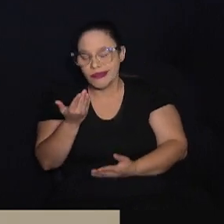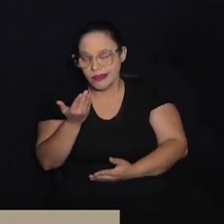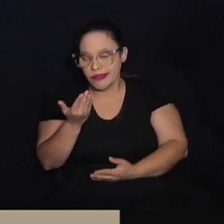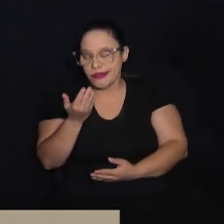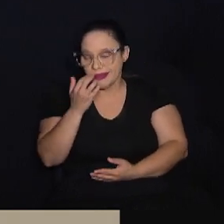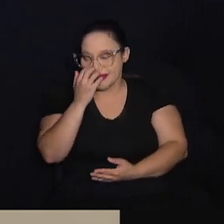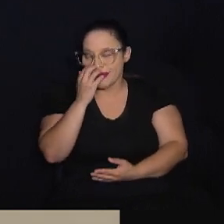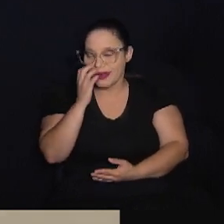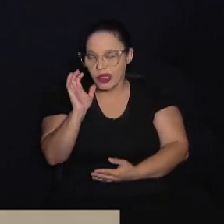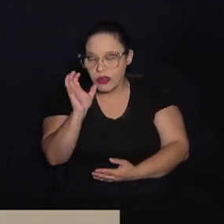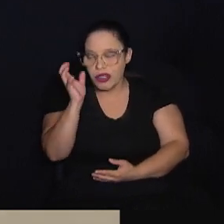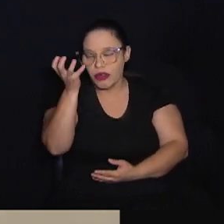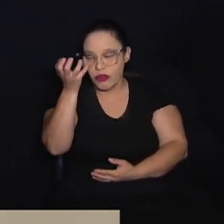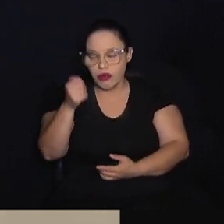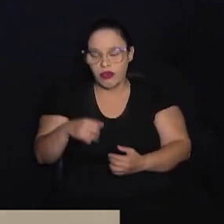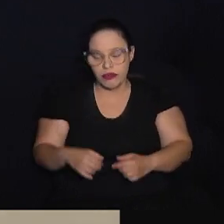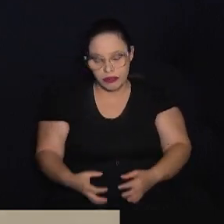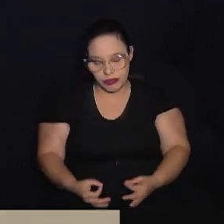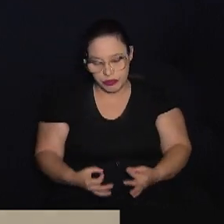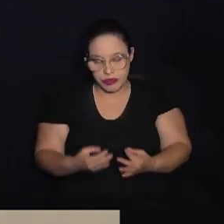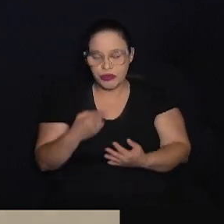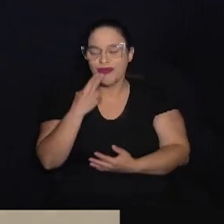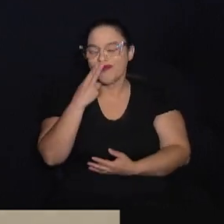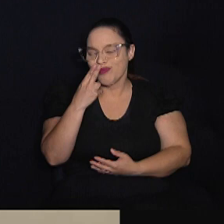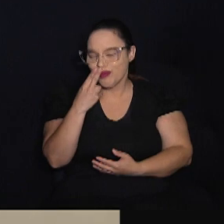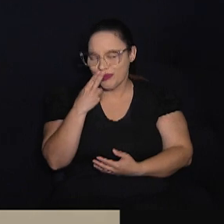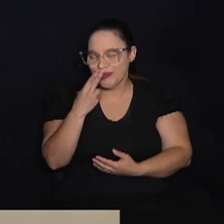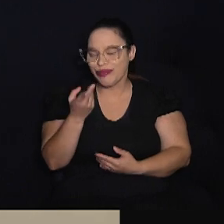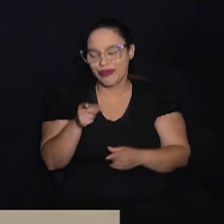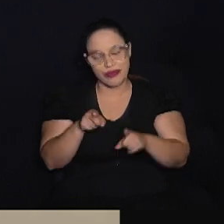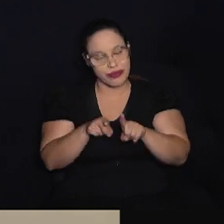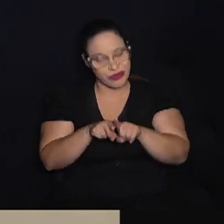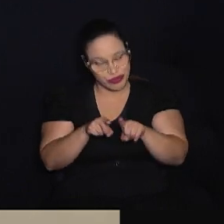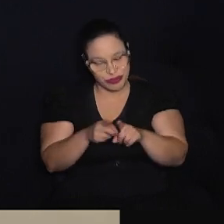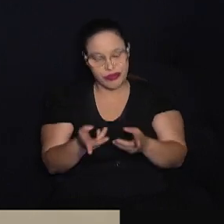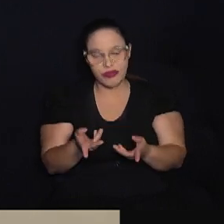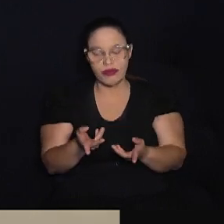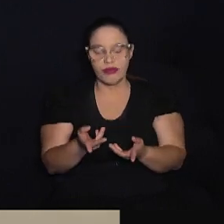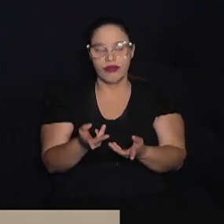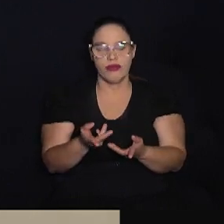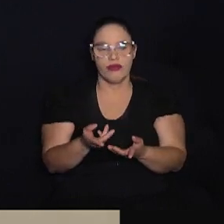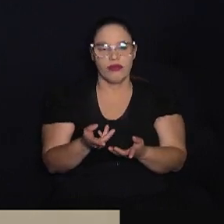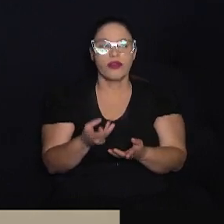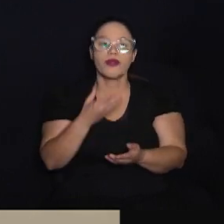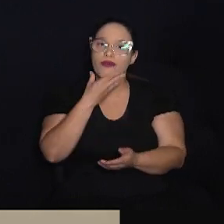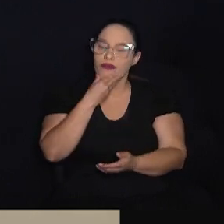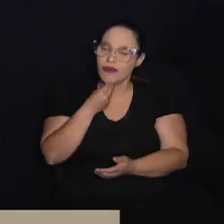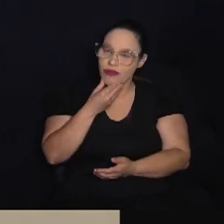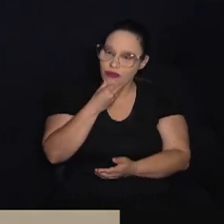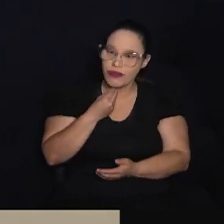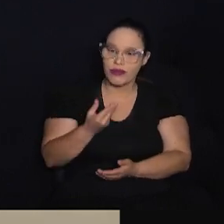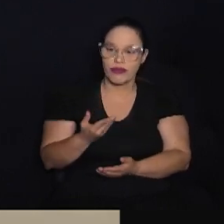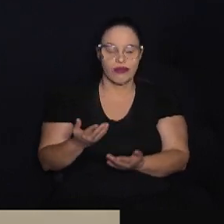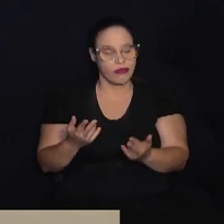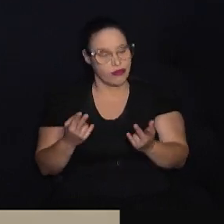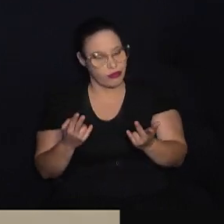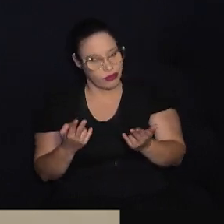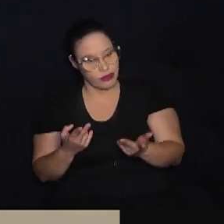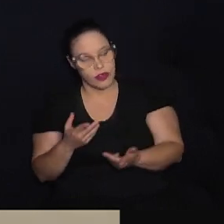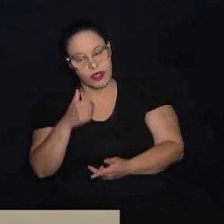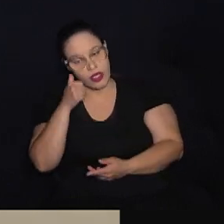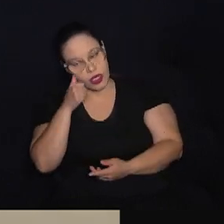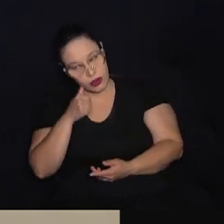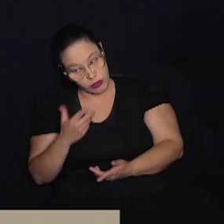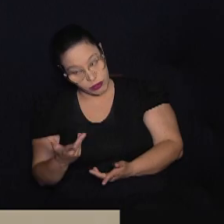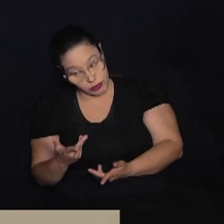que vão gerar isso. O tabagismo também, que é mais prevalente nos homens e agora também está se igualando. Eu